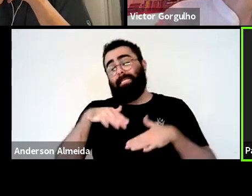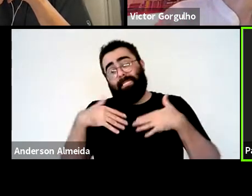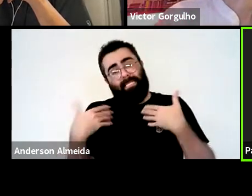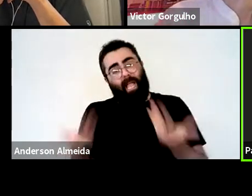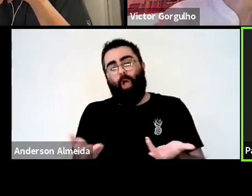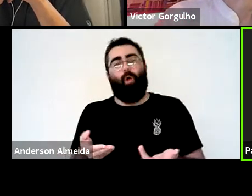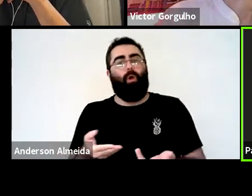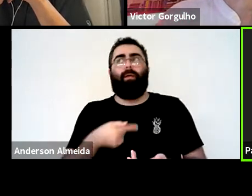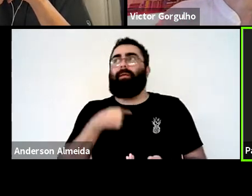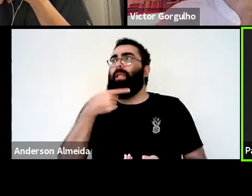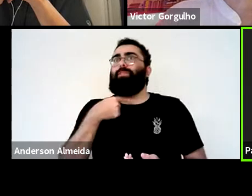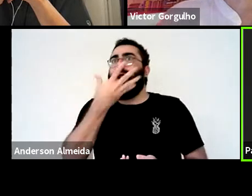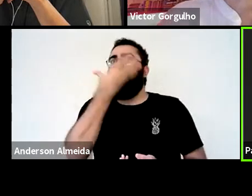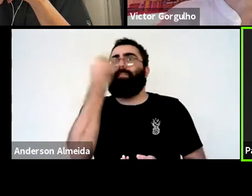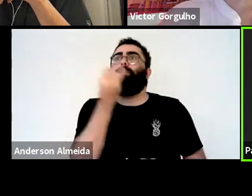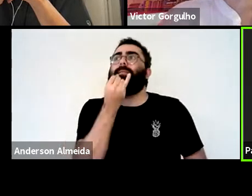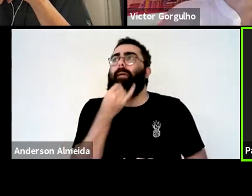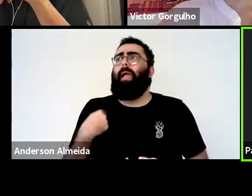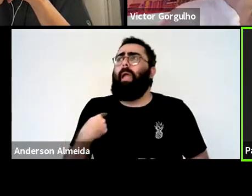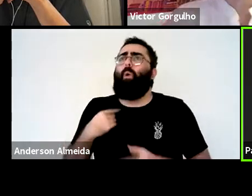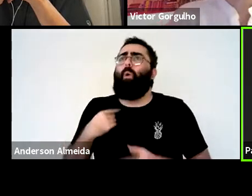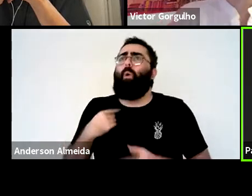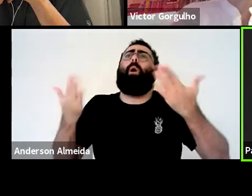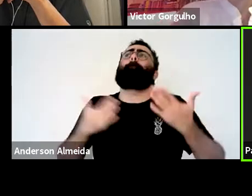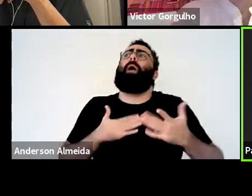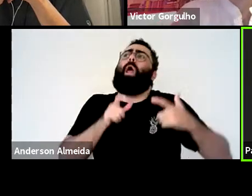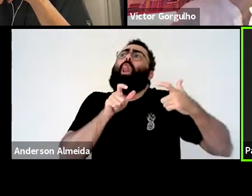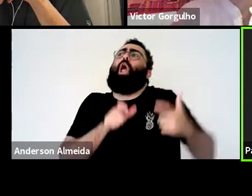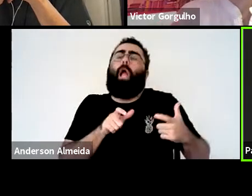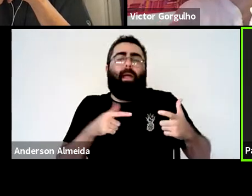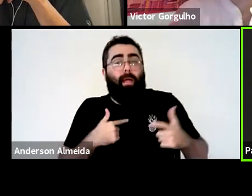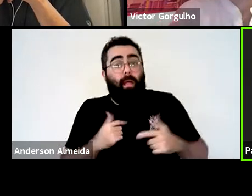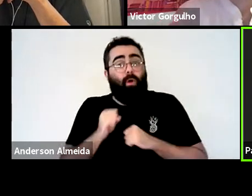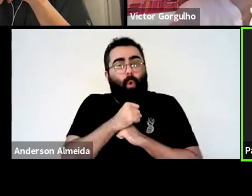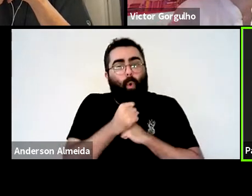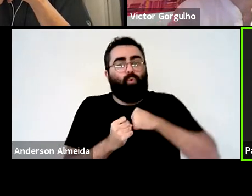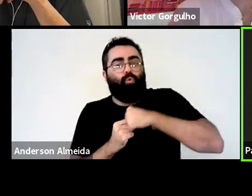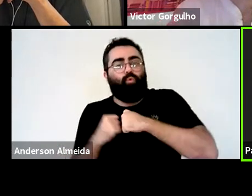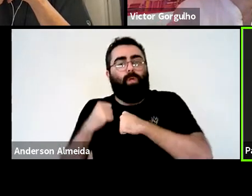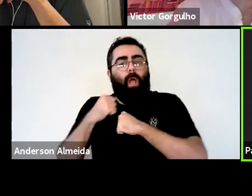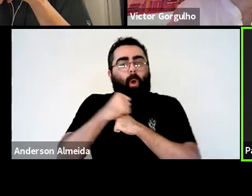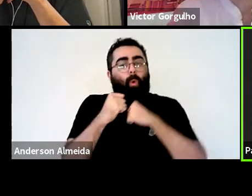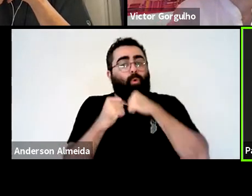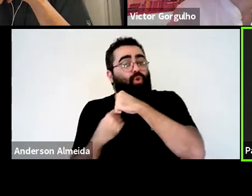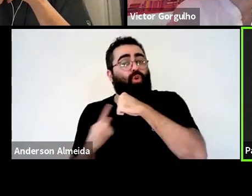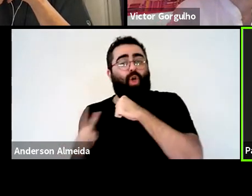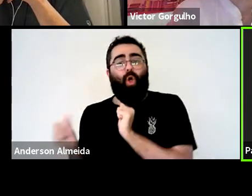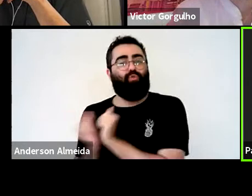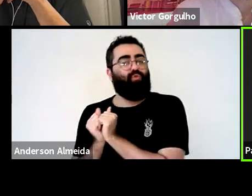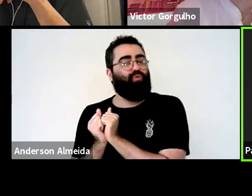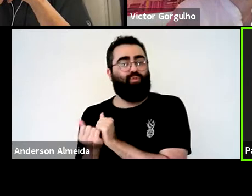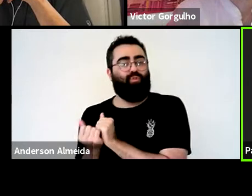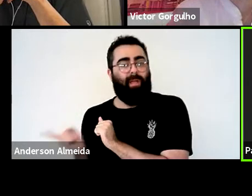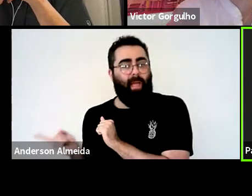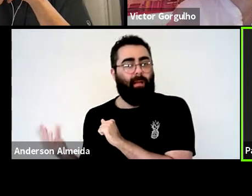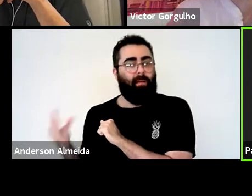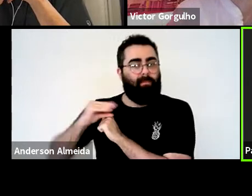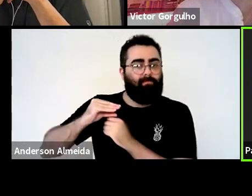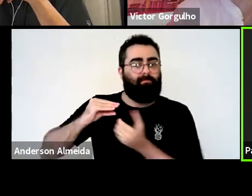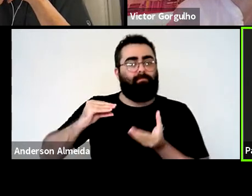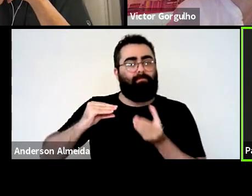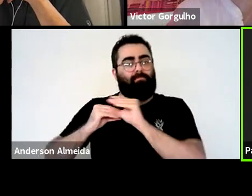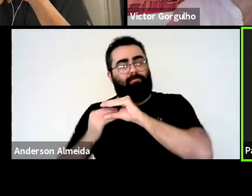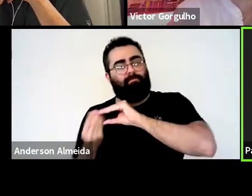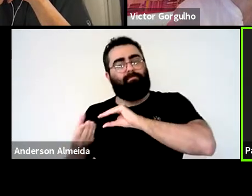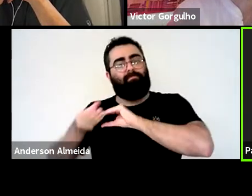não tem uma marca, tipo, tá acontecendo, a gente está construindo ele o tempo todo, toda vez que a gente apresenta. Então, tem vezes que ele